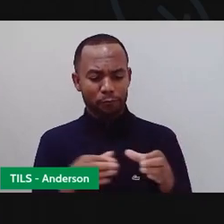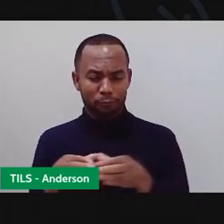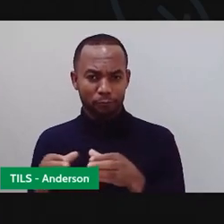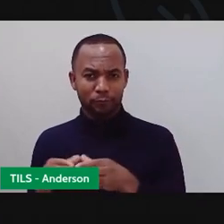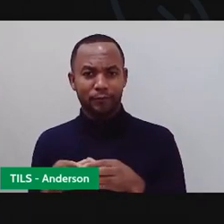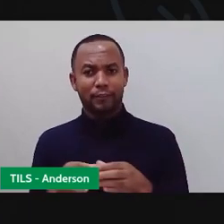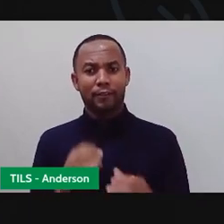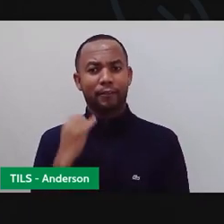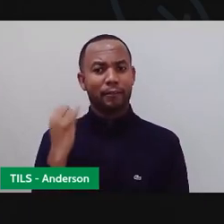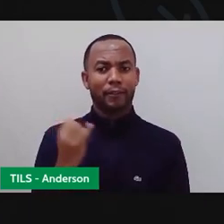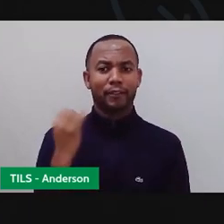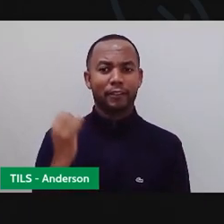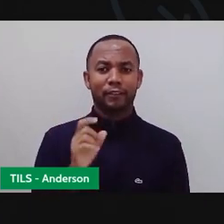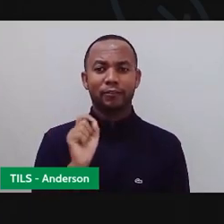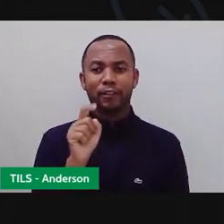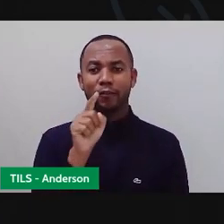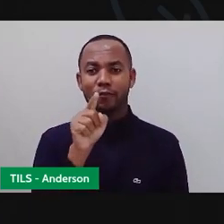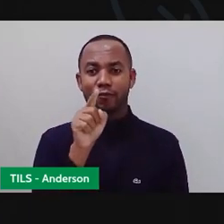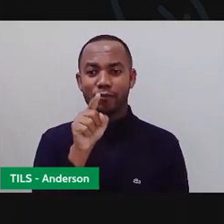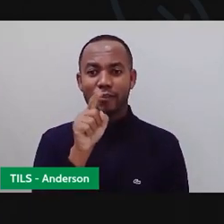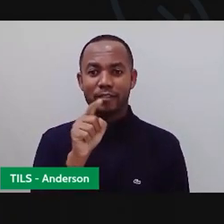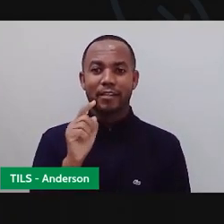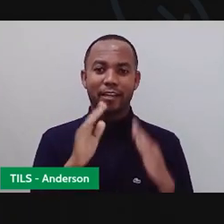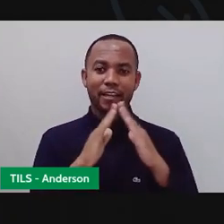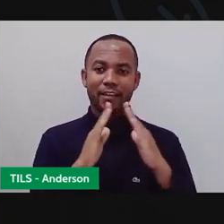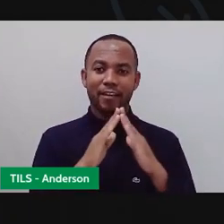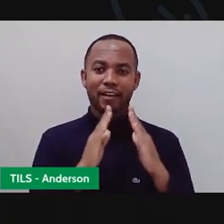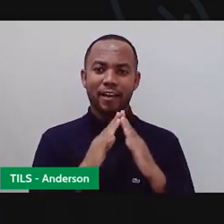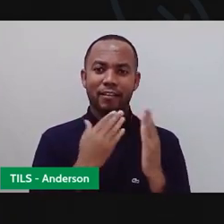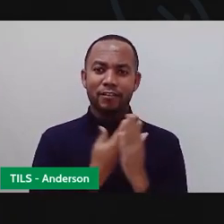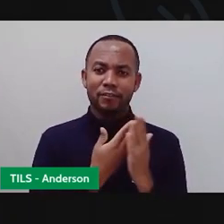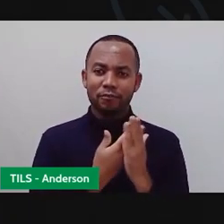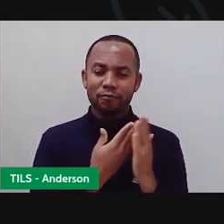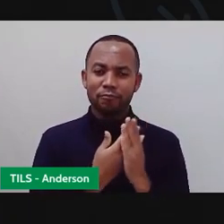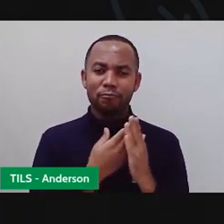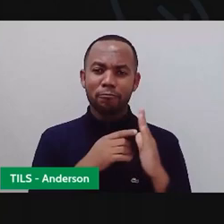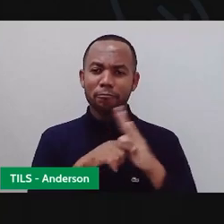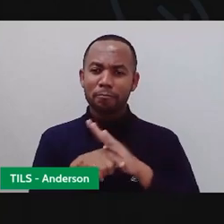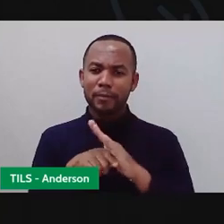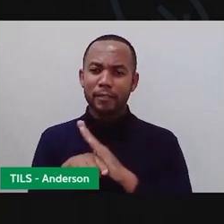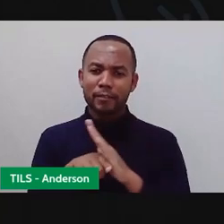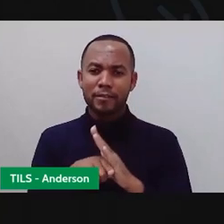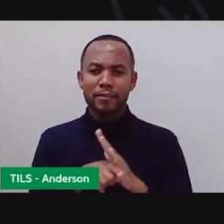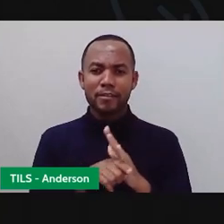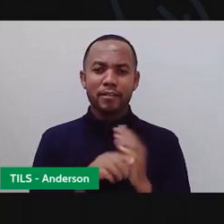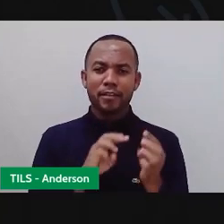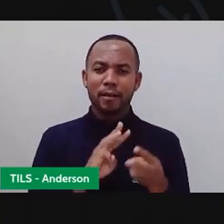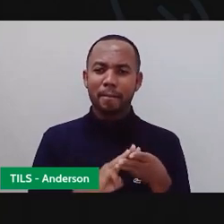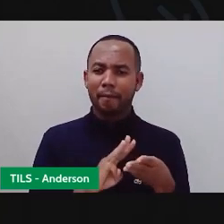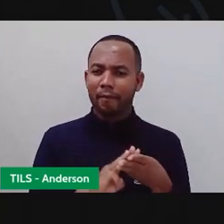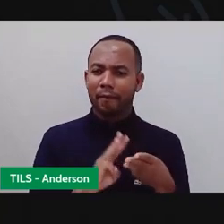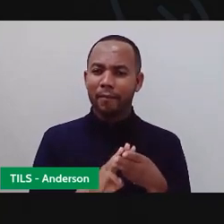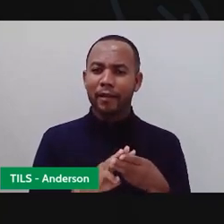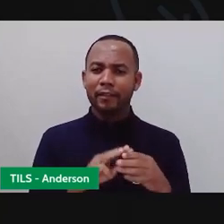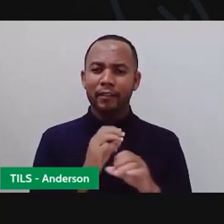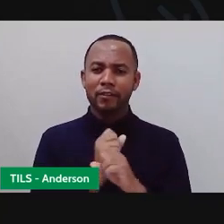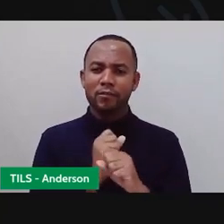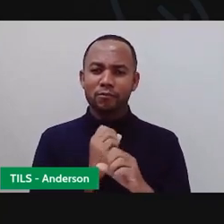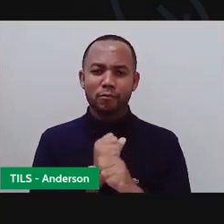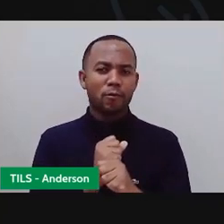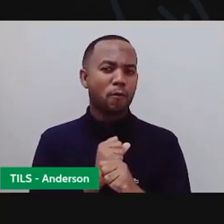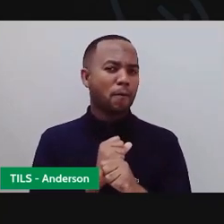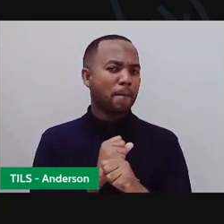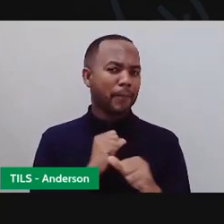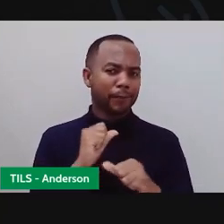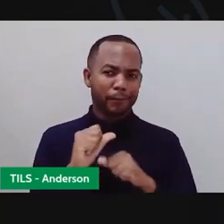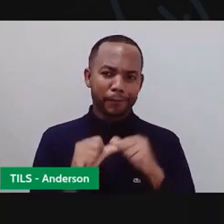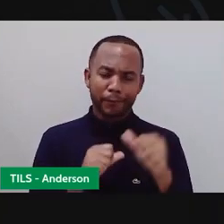você Produza que você consiga aí né realizar suas continhas conseguir fazer as transformações de